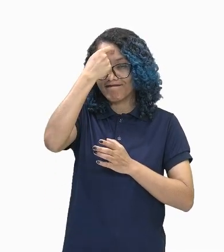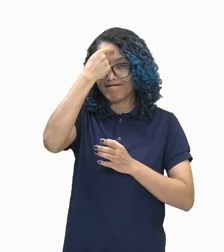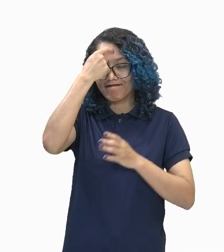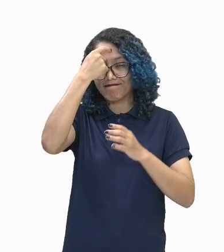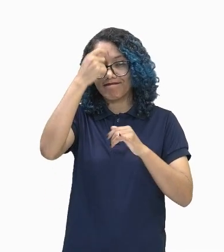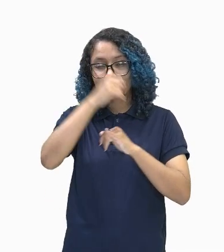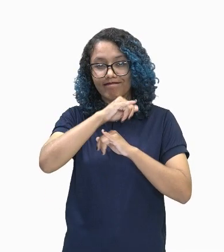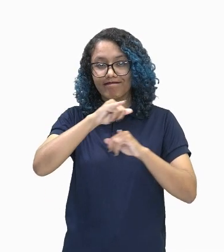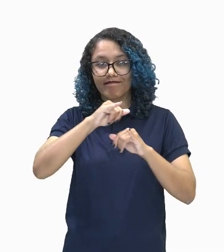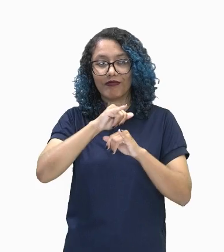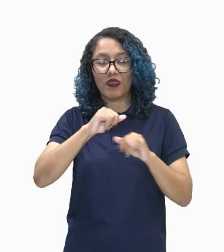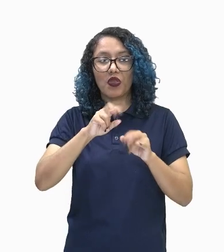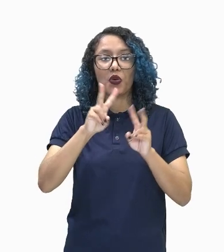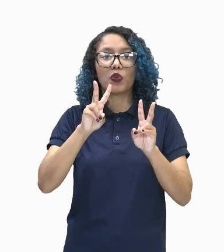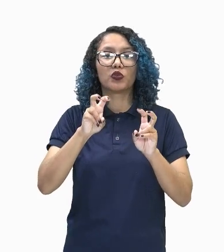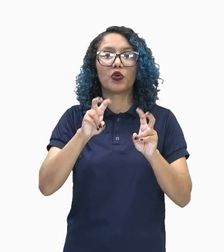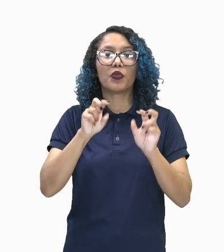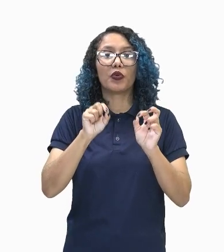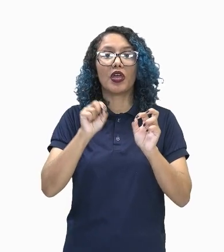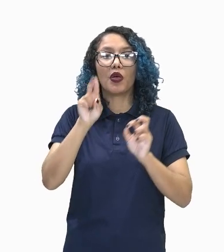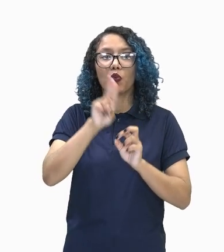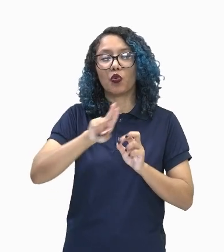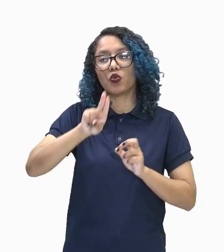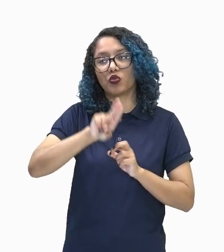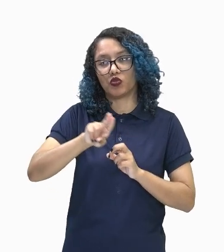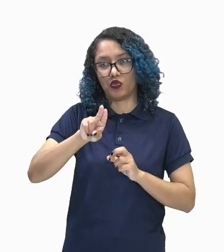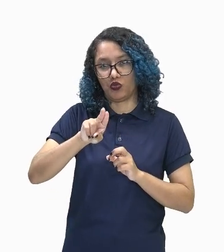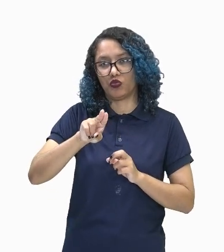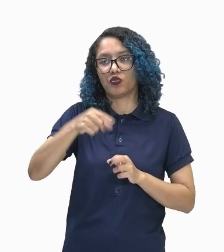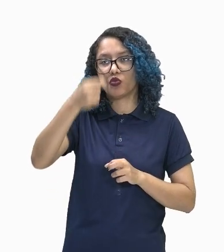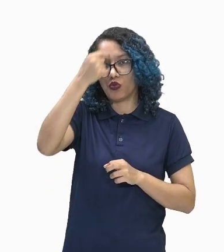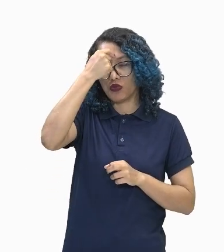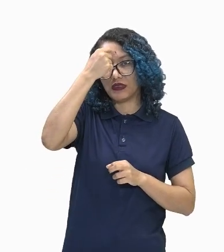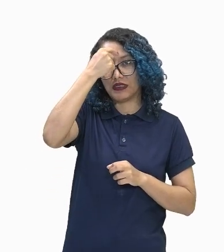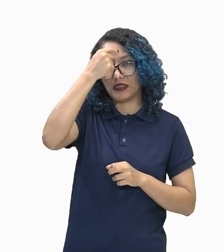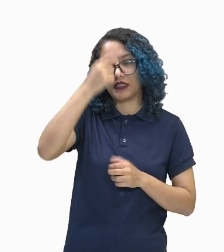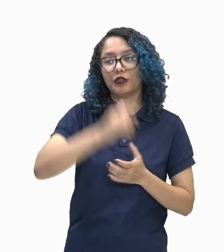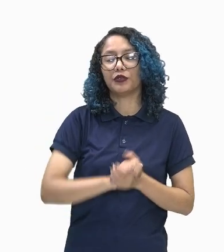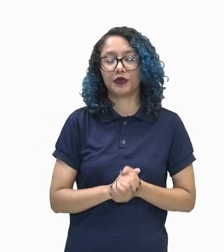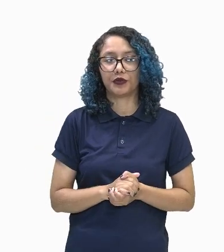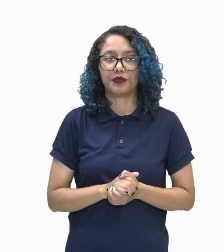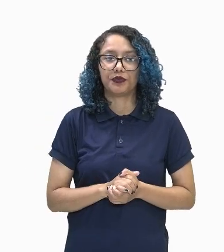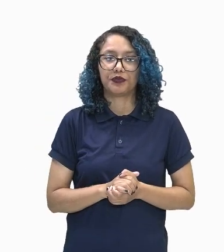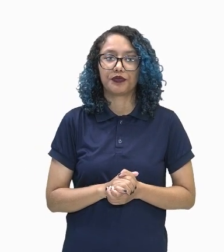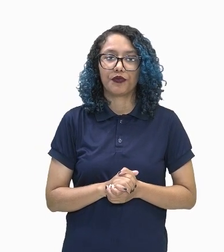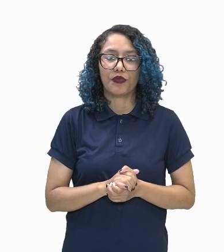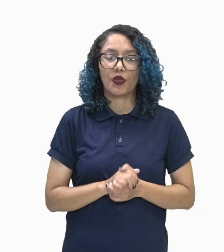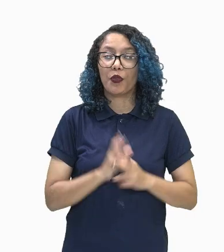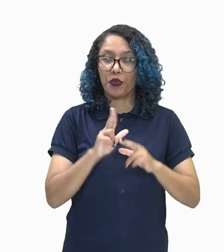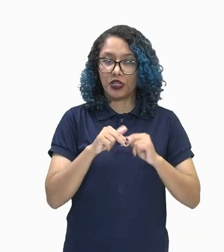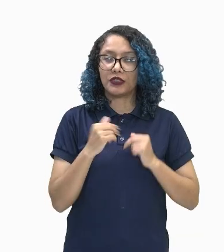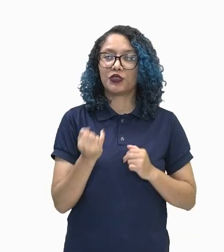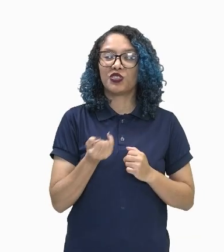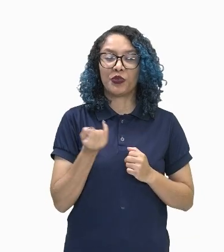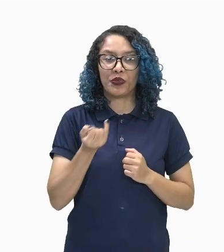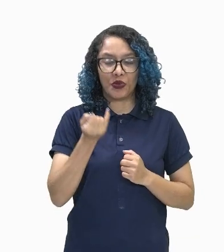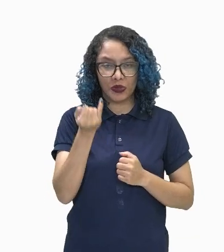seu uso racional. Então, é importante, né, que se